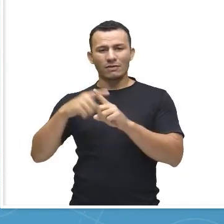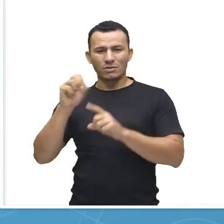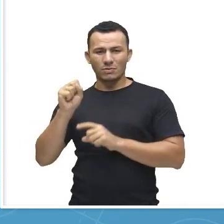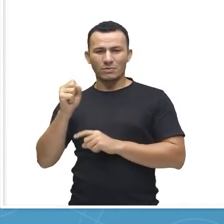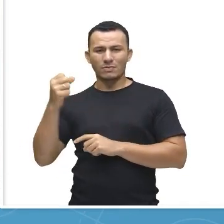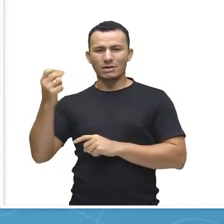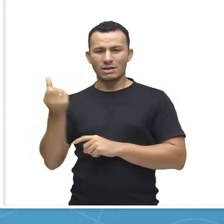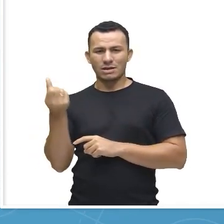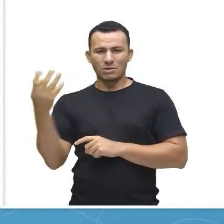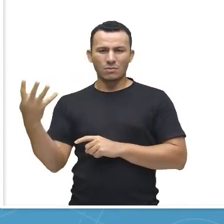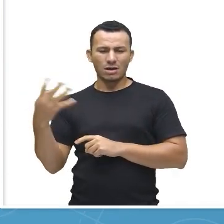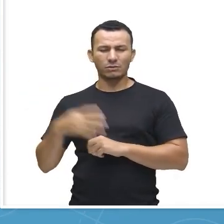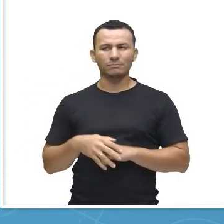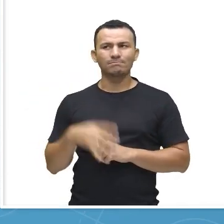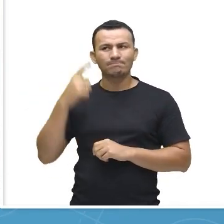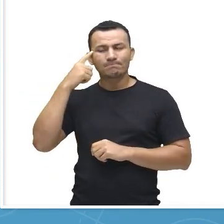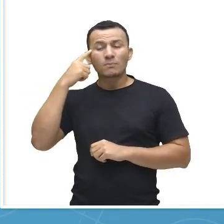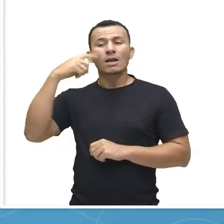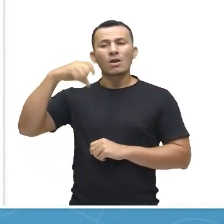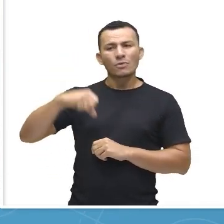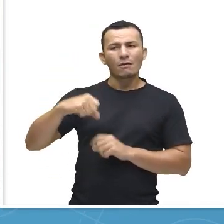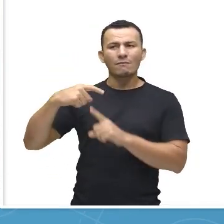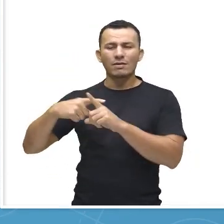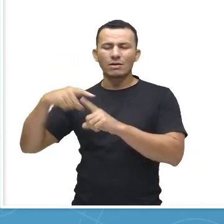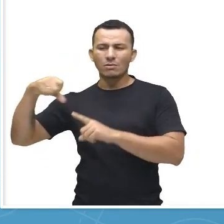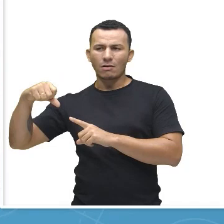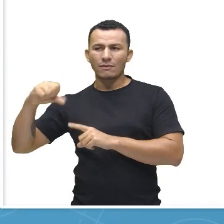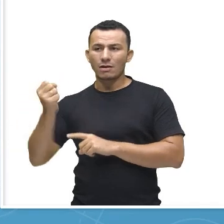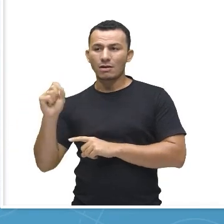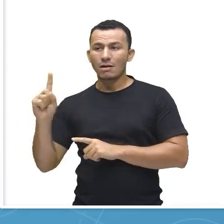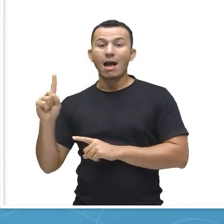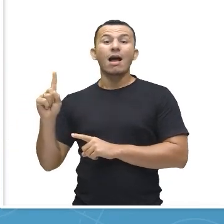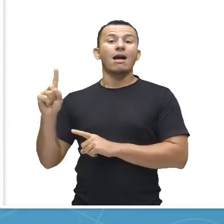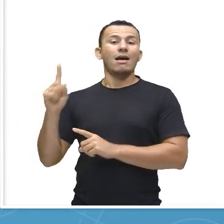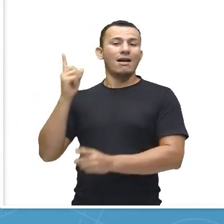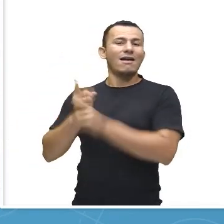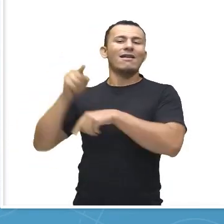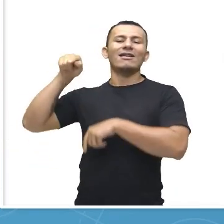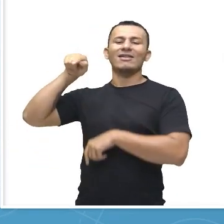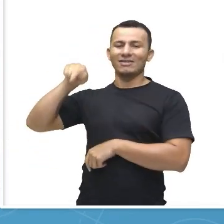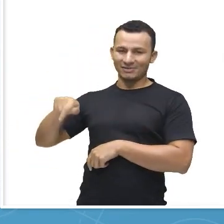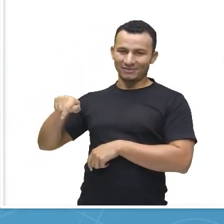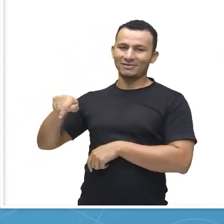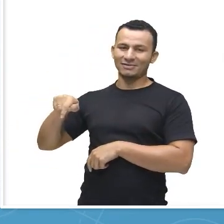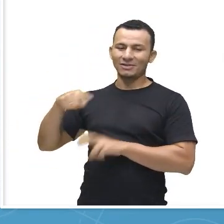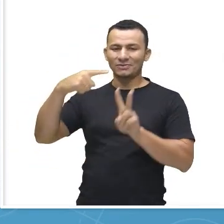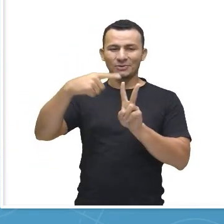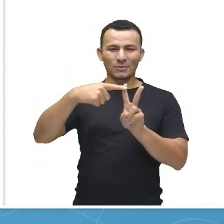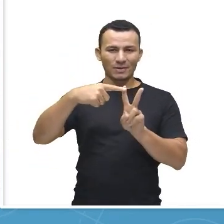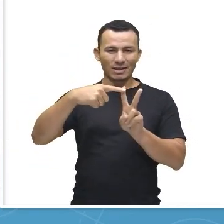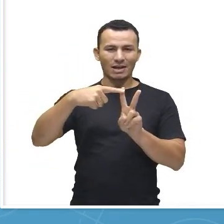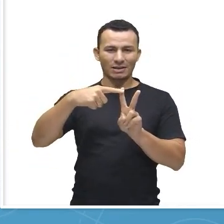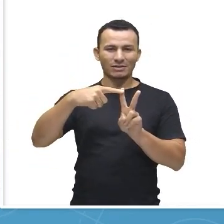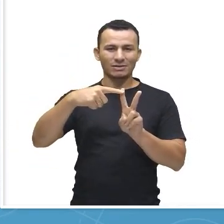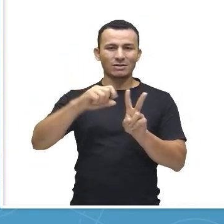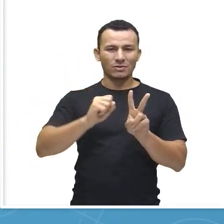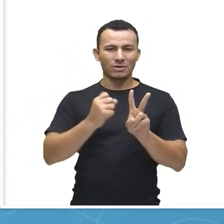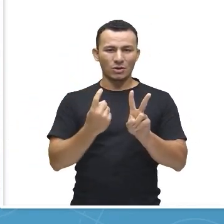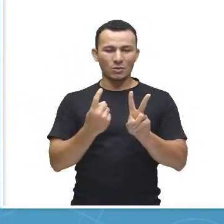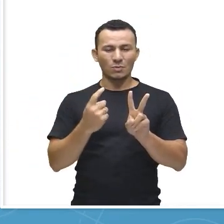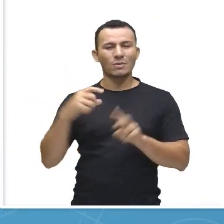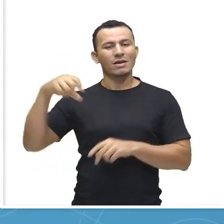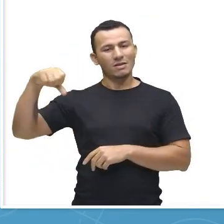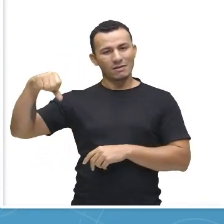próximo. Pode ser o 9. Ah, o 9 vezes 9 é igual a 81. Então, a raiz quadrada é o 9. Beleza?